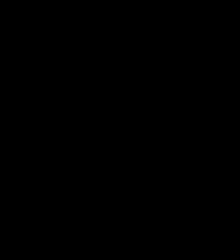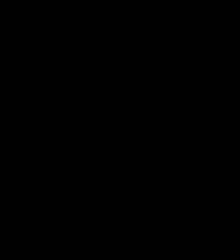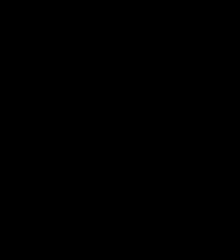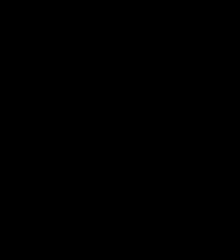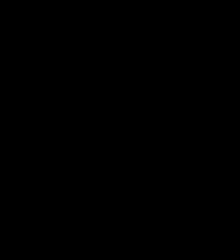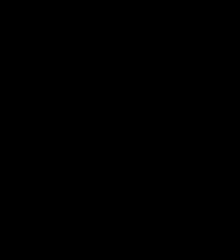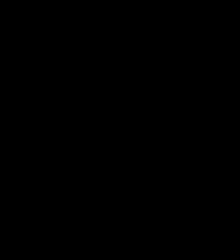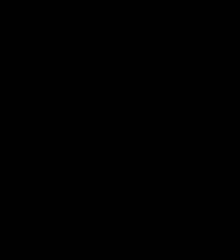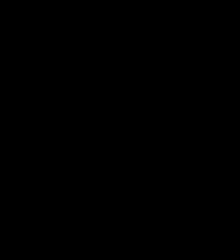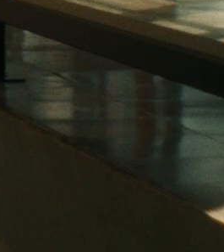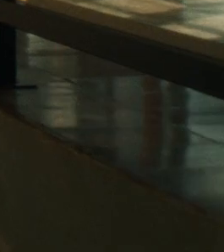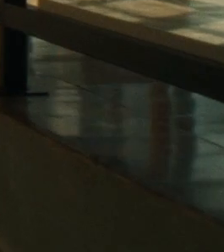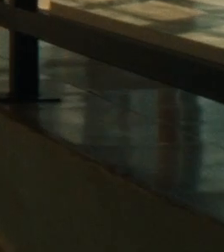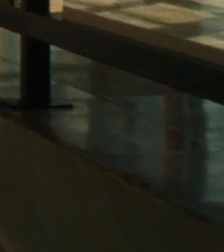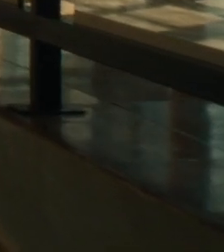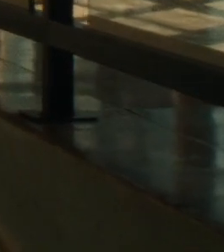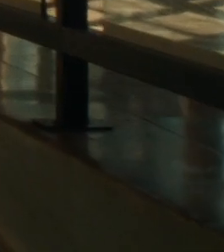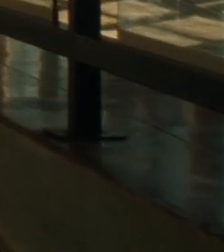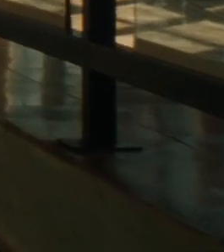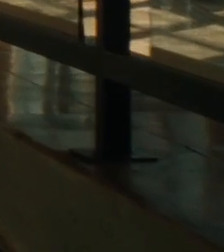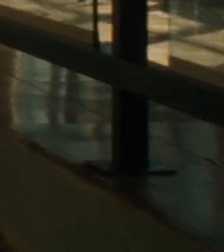A